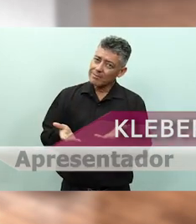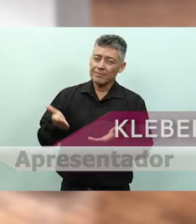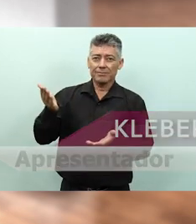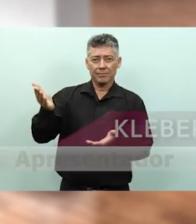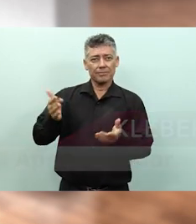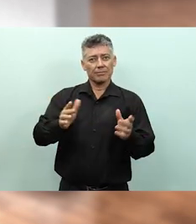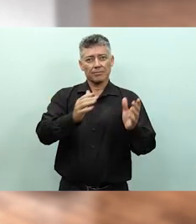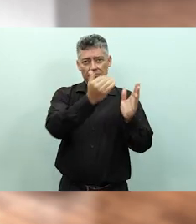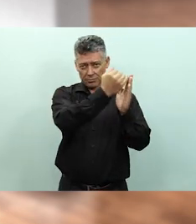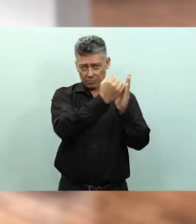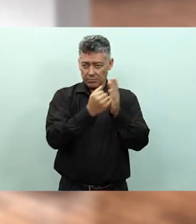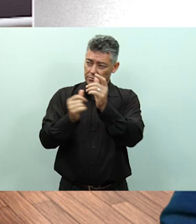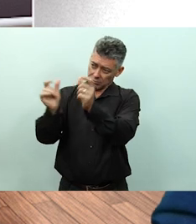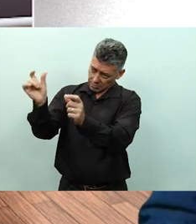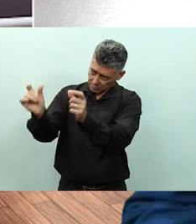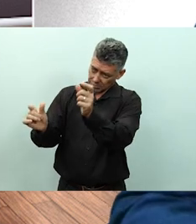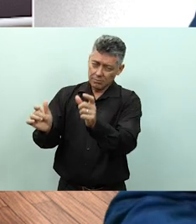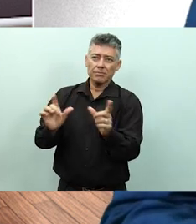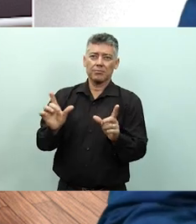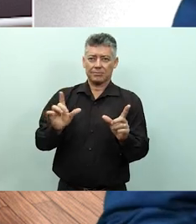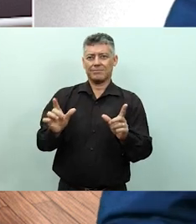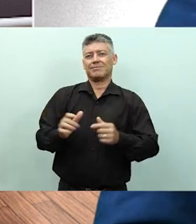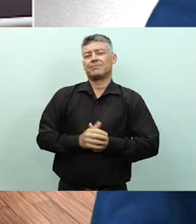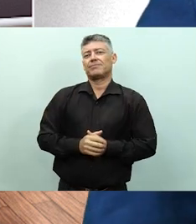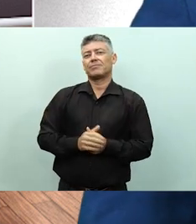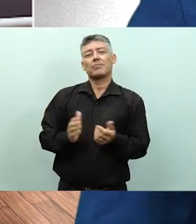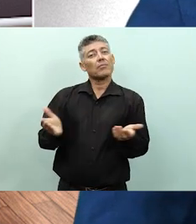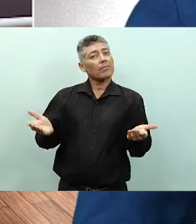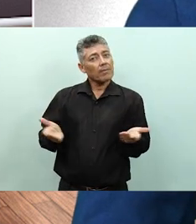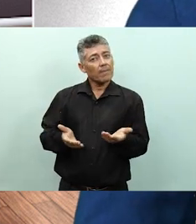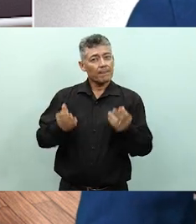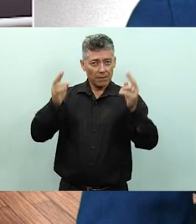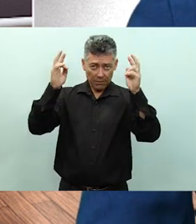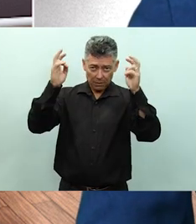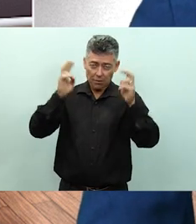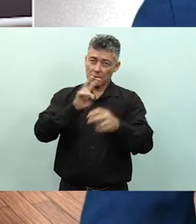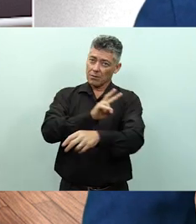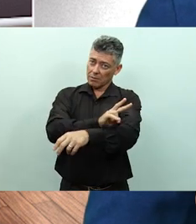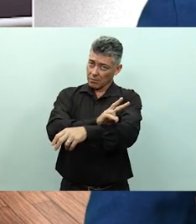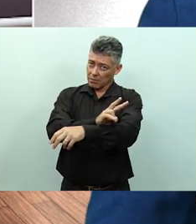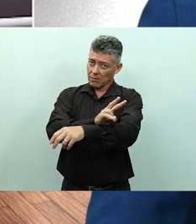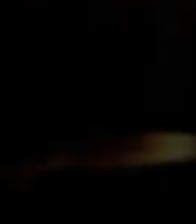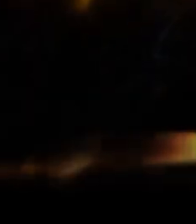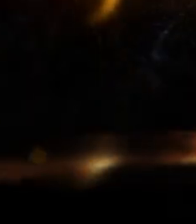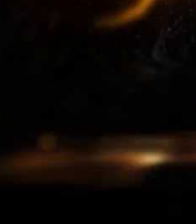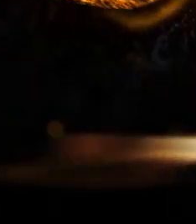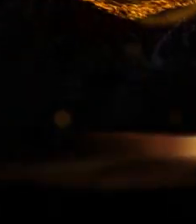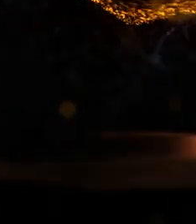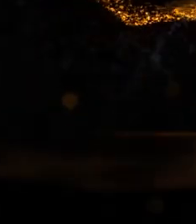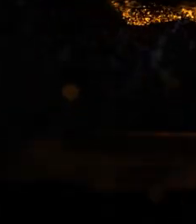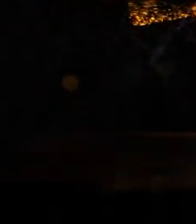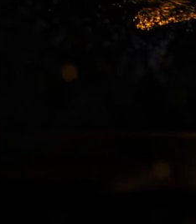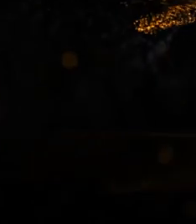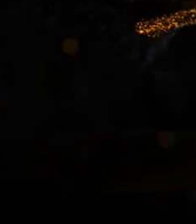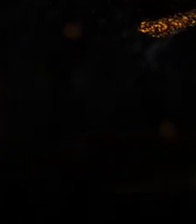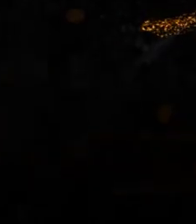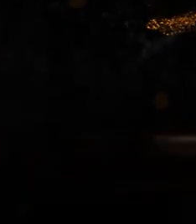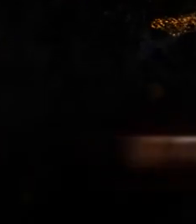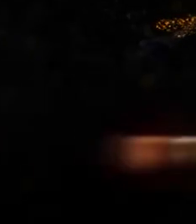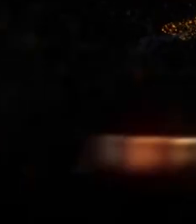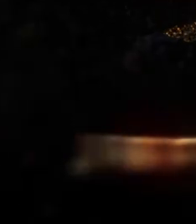no programa Personalidades. E hoje a pauta é Vilma Maria de Faria.